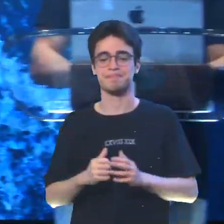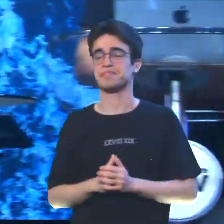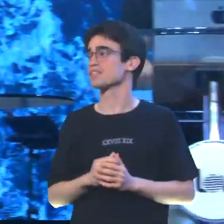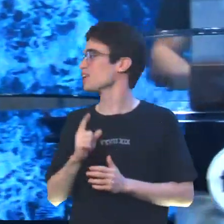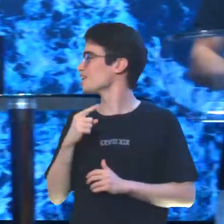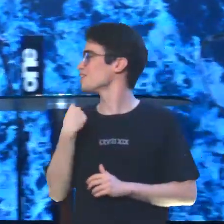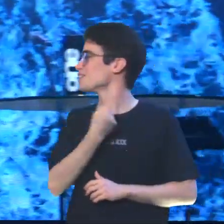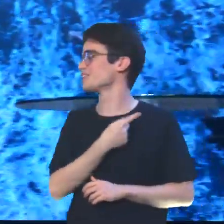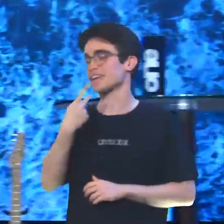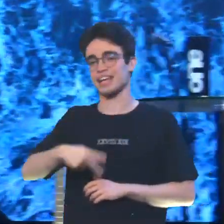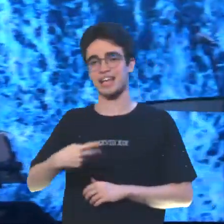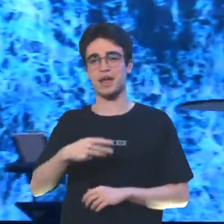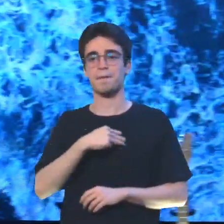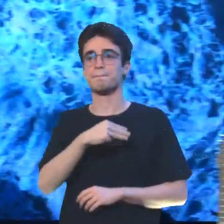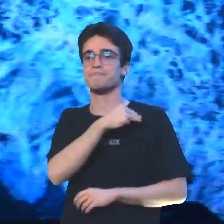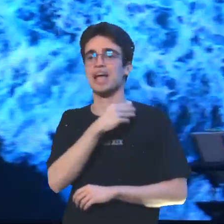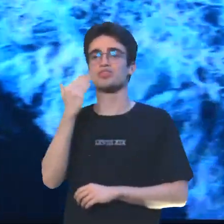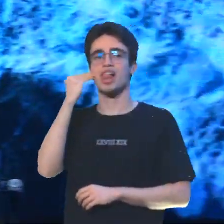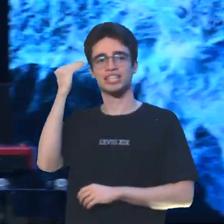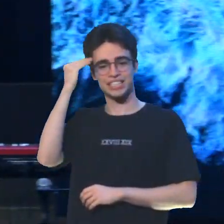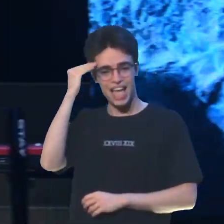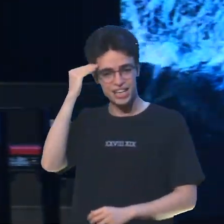Nós aqui como Ministério de Adolescentes,